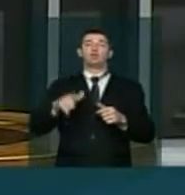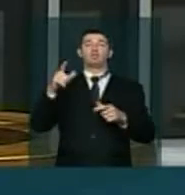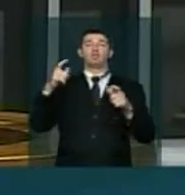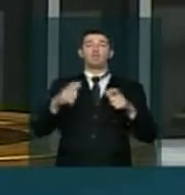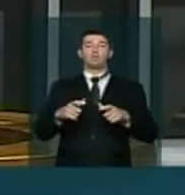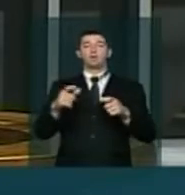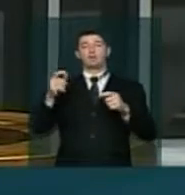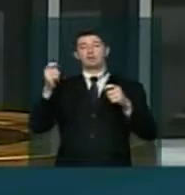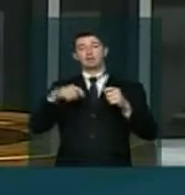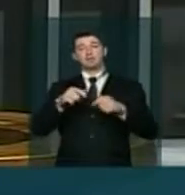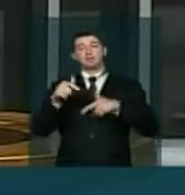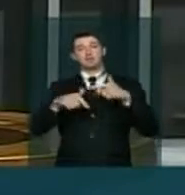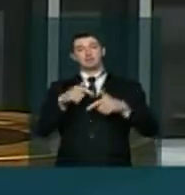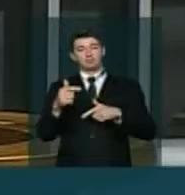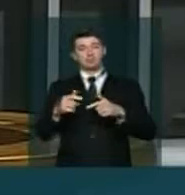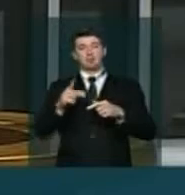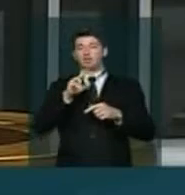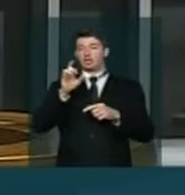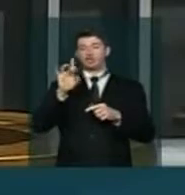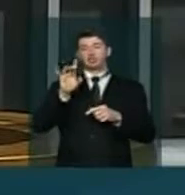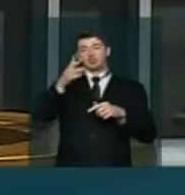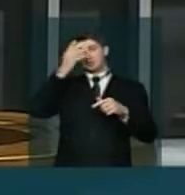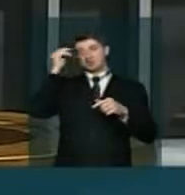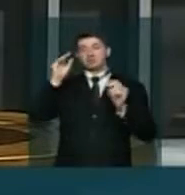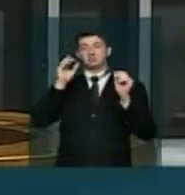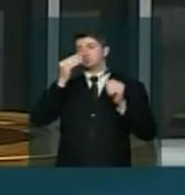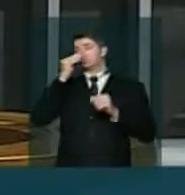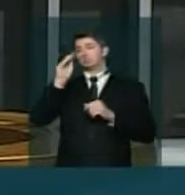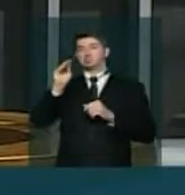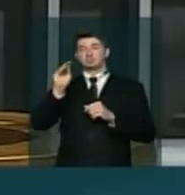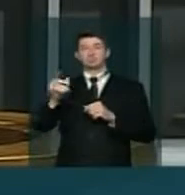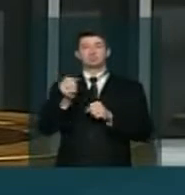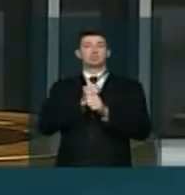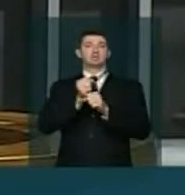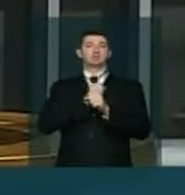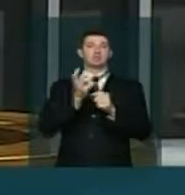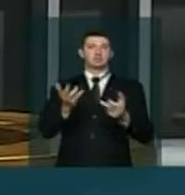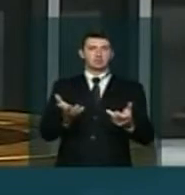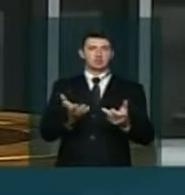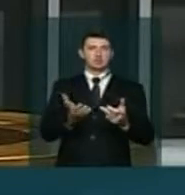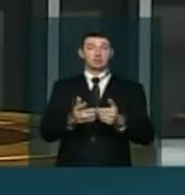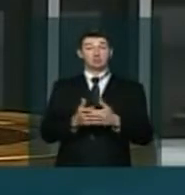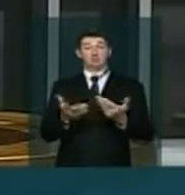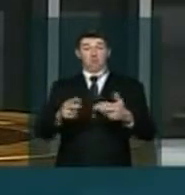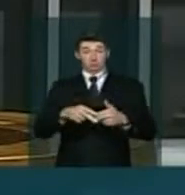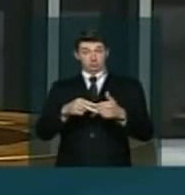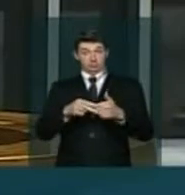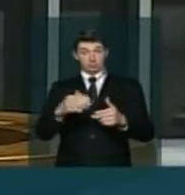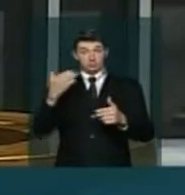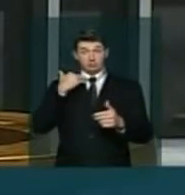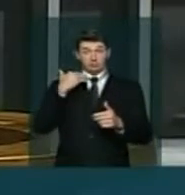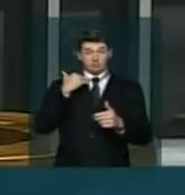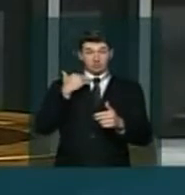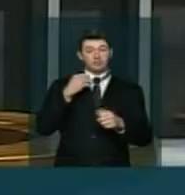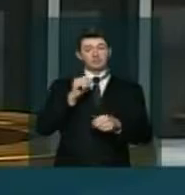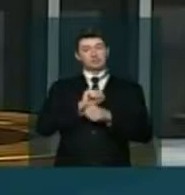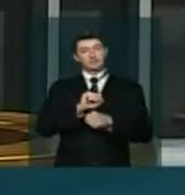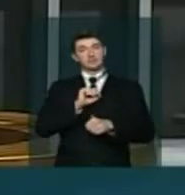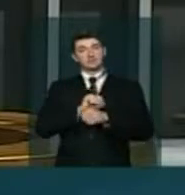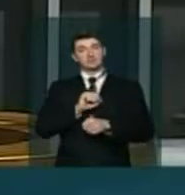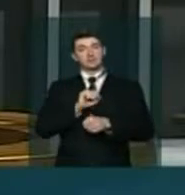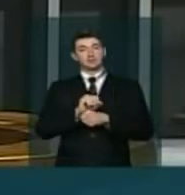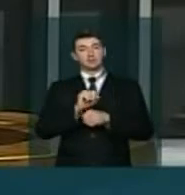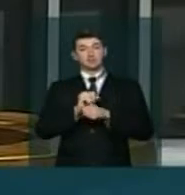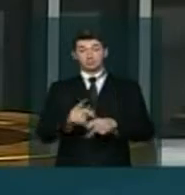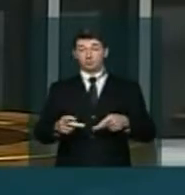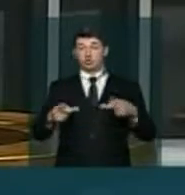e tirá-la do esquecimento que ela foi submetida durante tanto tempo. E como tal, o banco está esperando